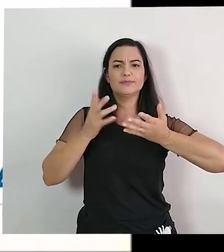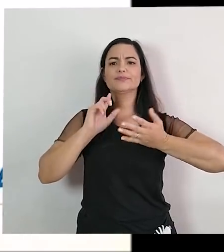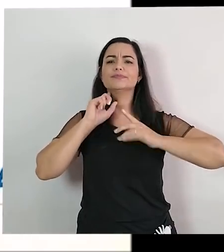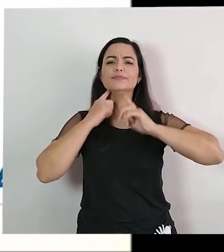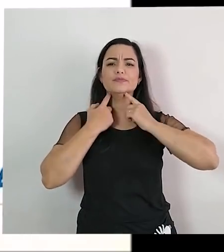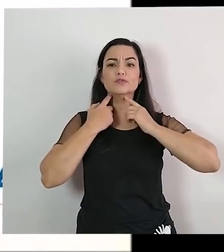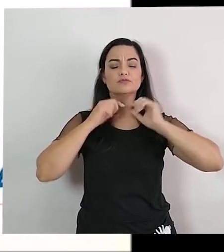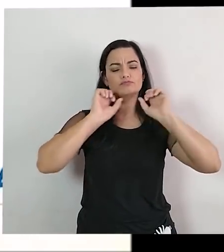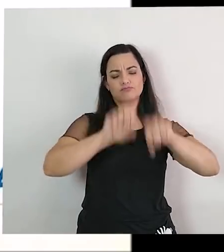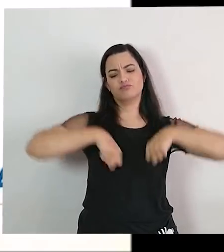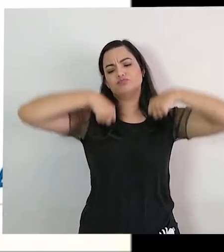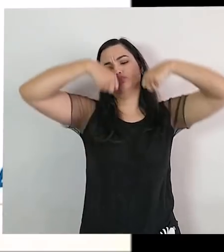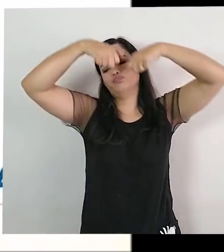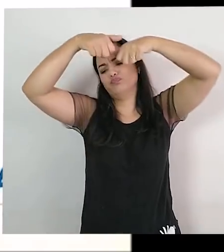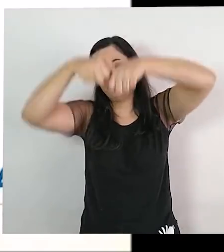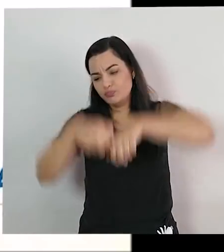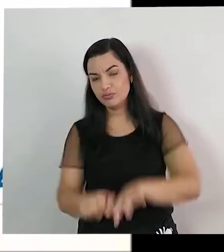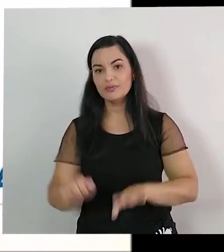pulo caiu na lata.